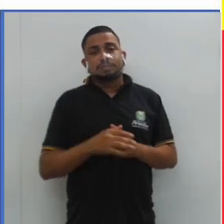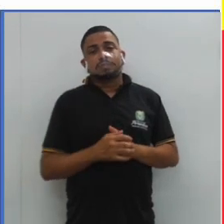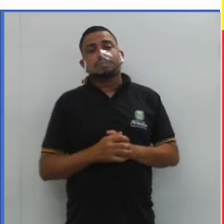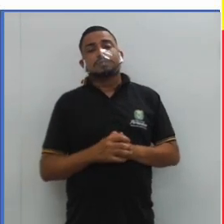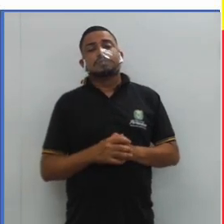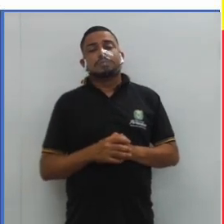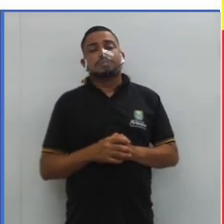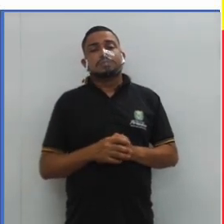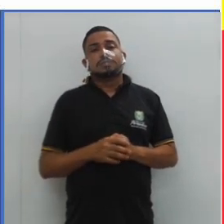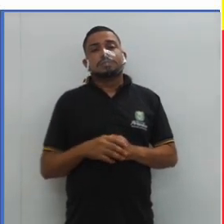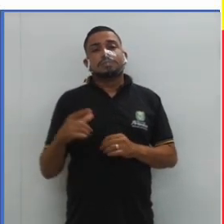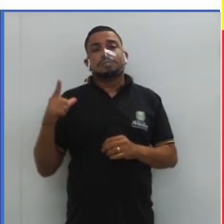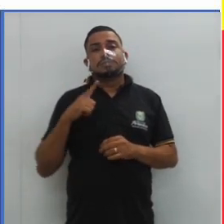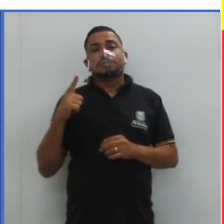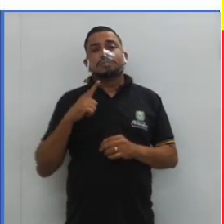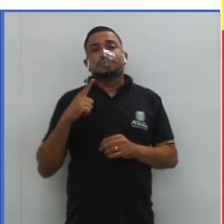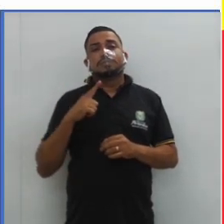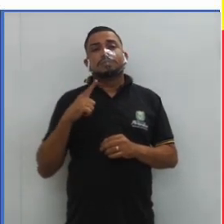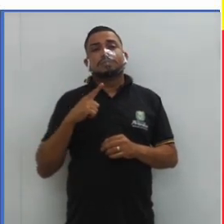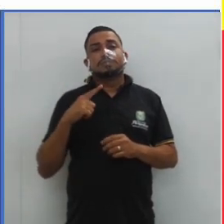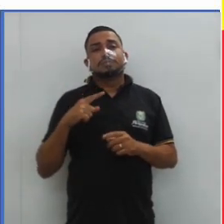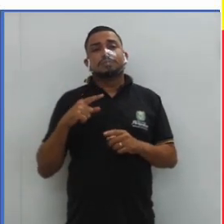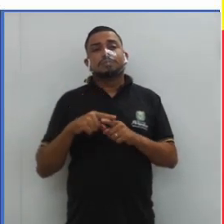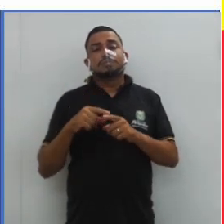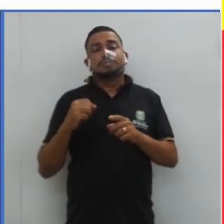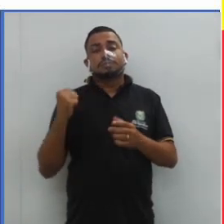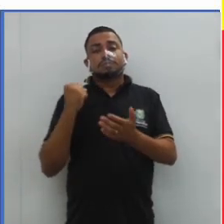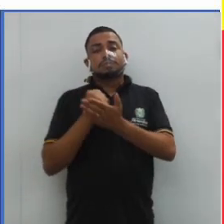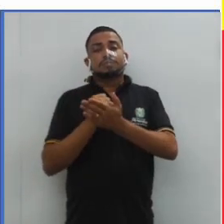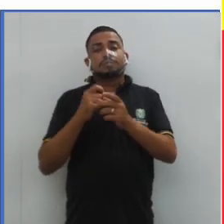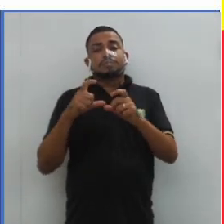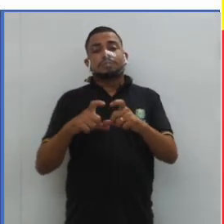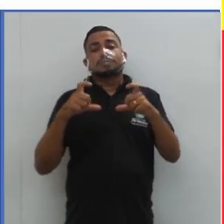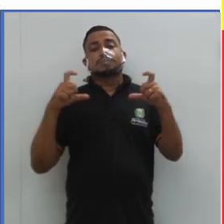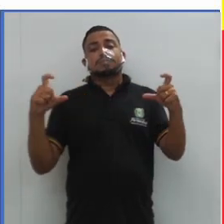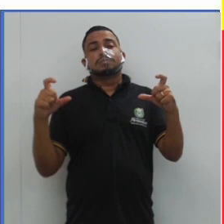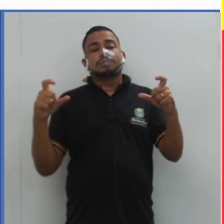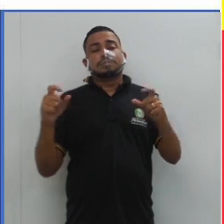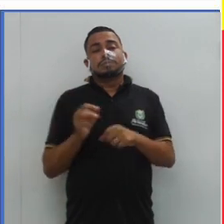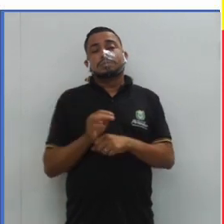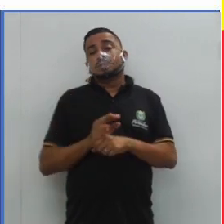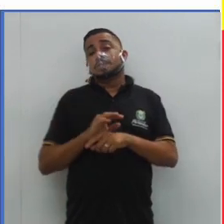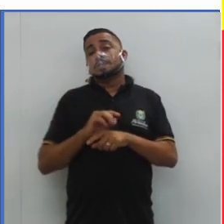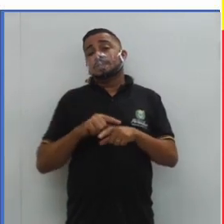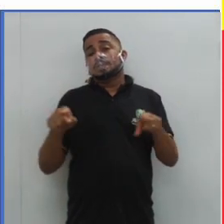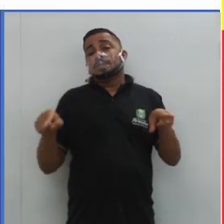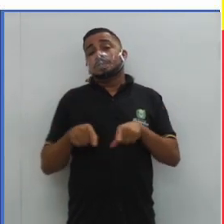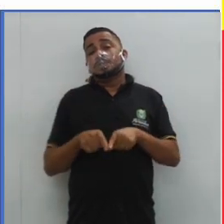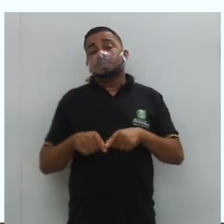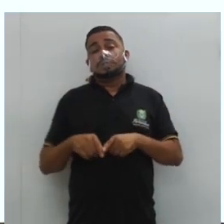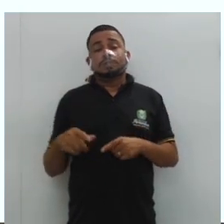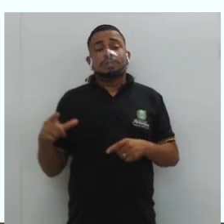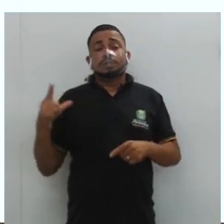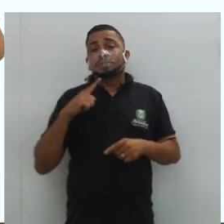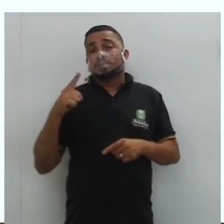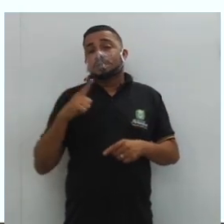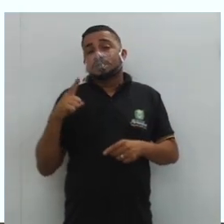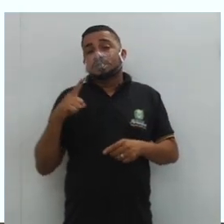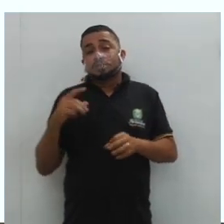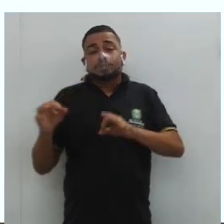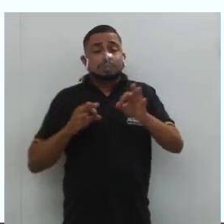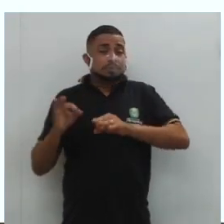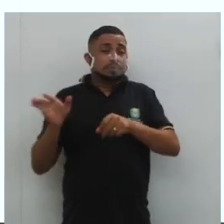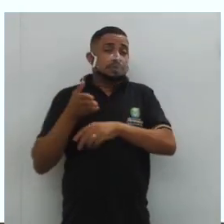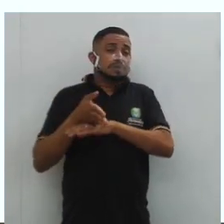veem, né, a imagem de um logo de um estúdio, né, MGM, que ficou bastante famoso. Né? Antes, toda vez que o